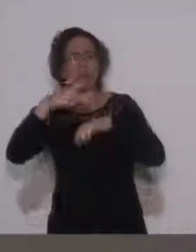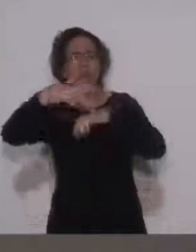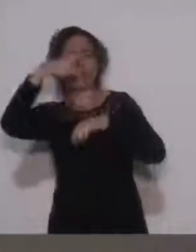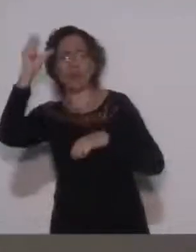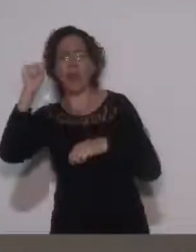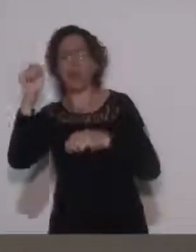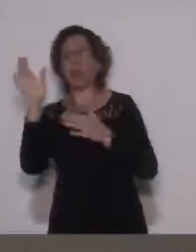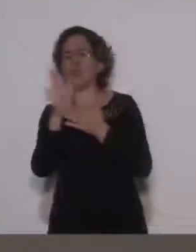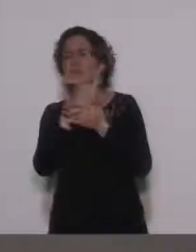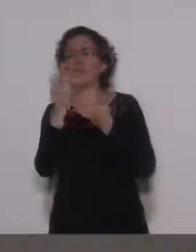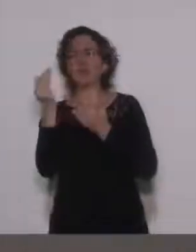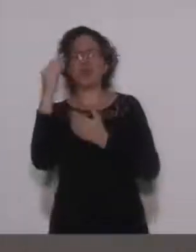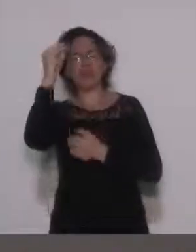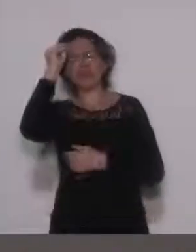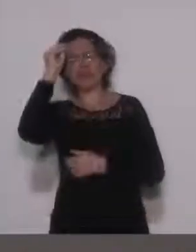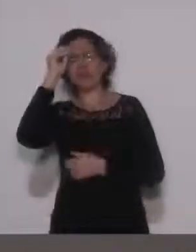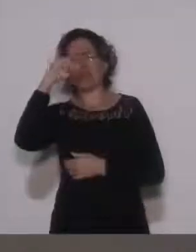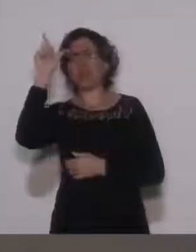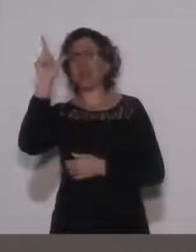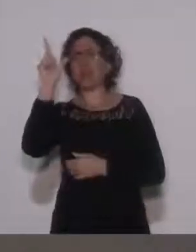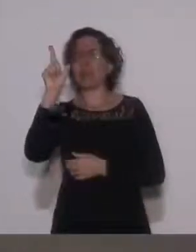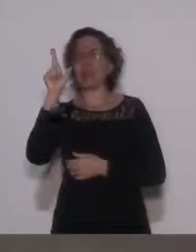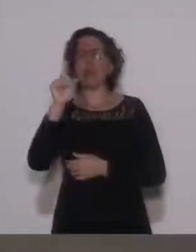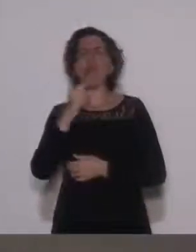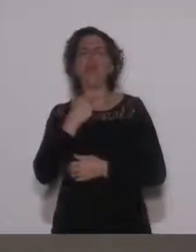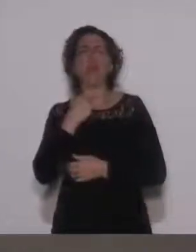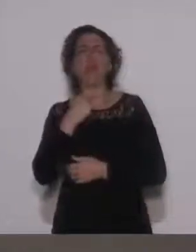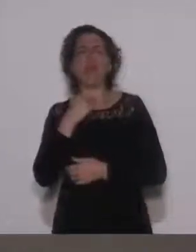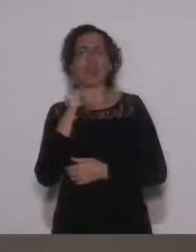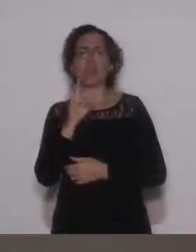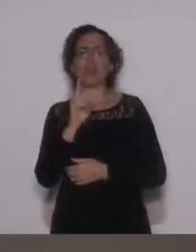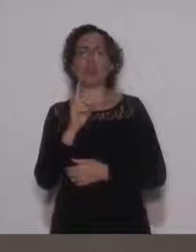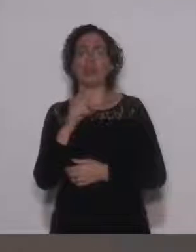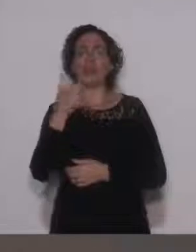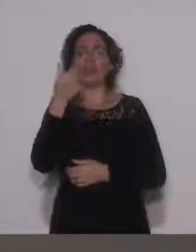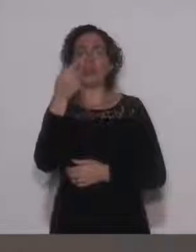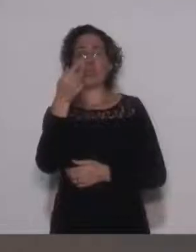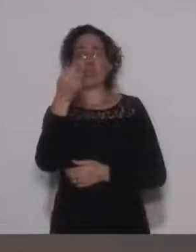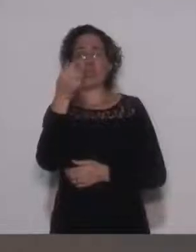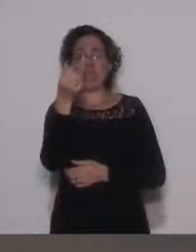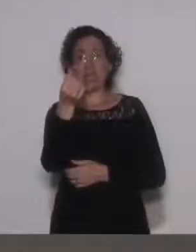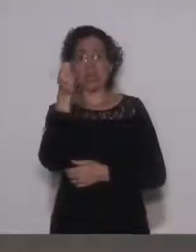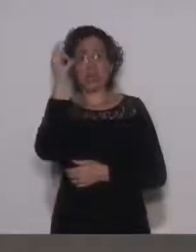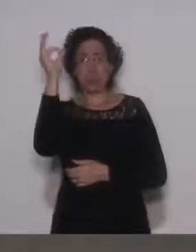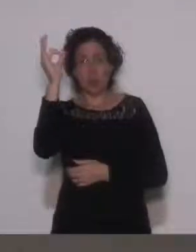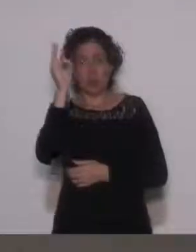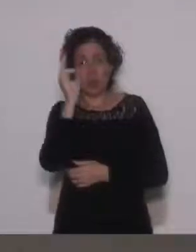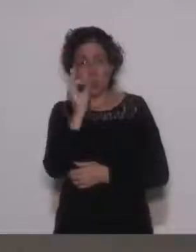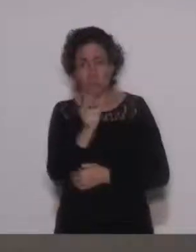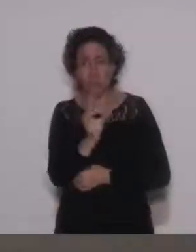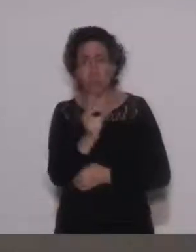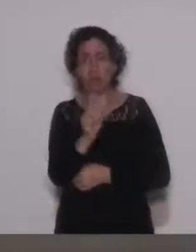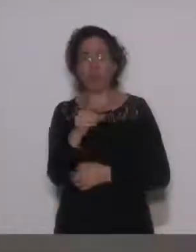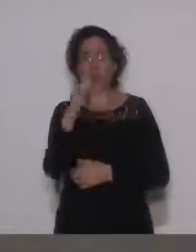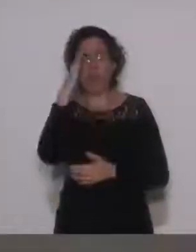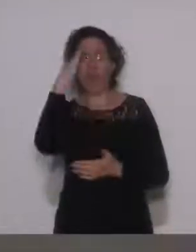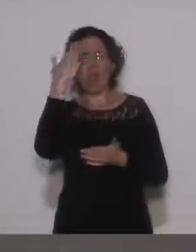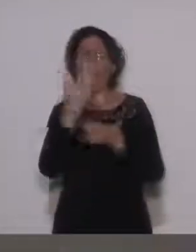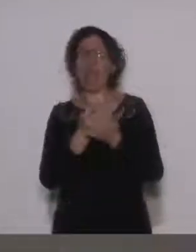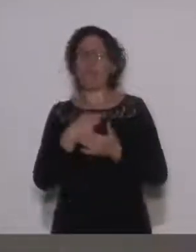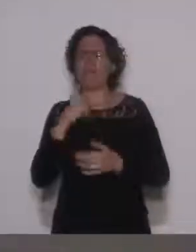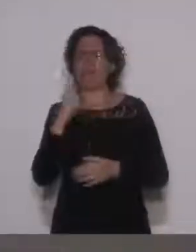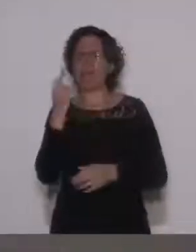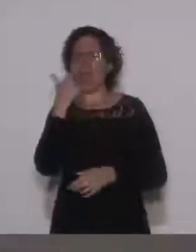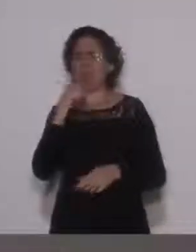para a gente retomar a nossa... Apenas 76% acreditam que vão ter um